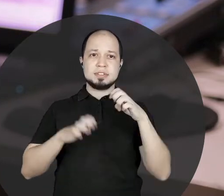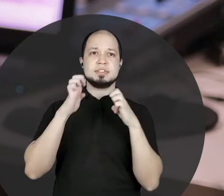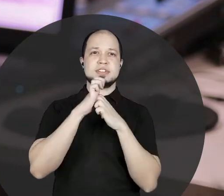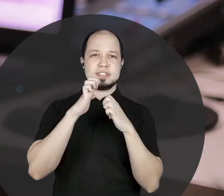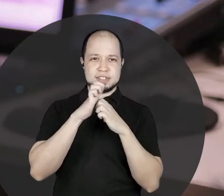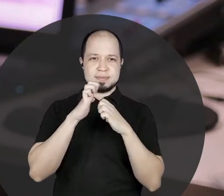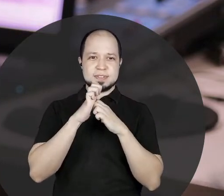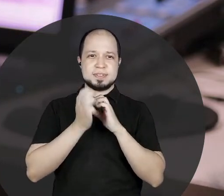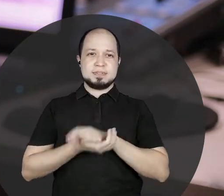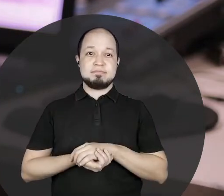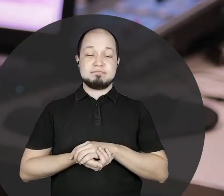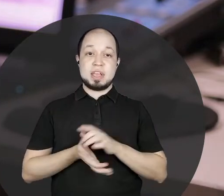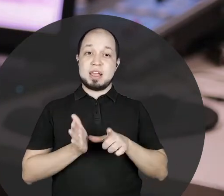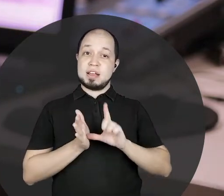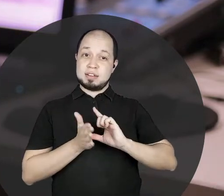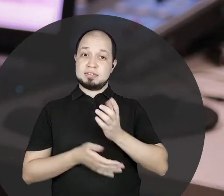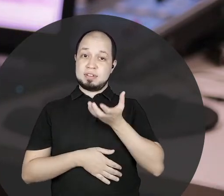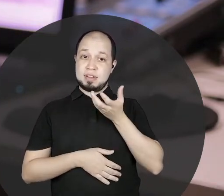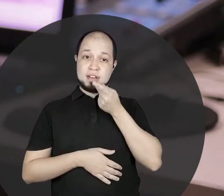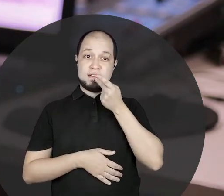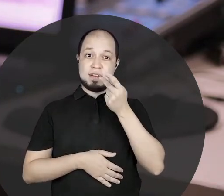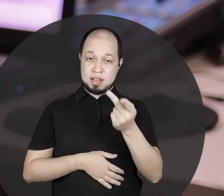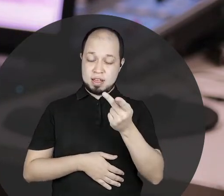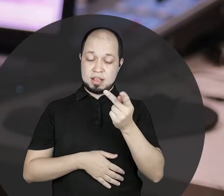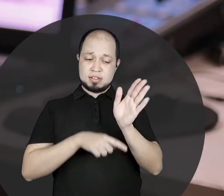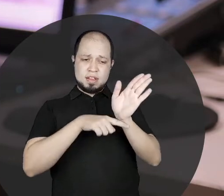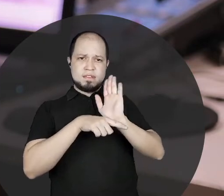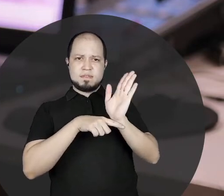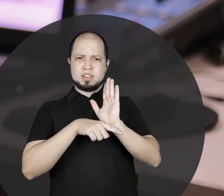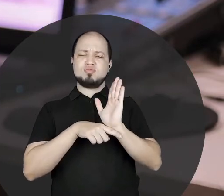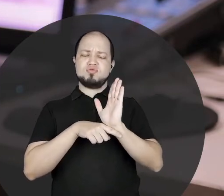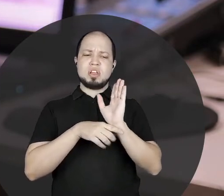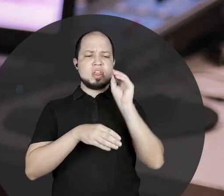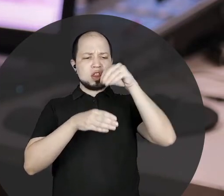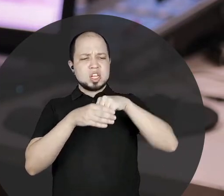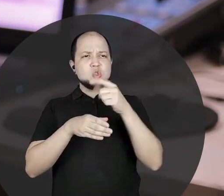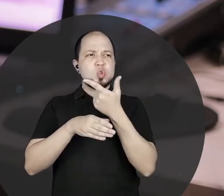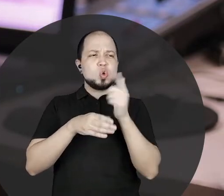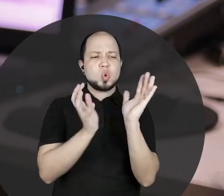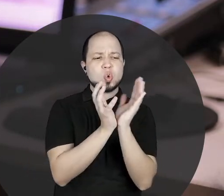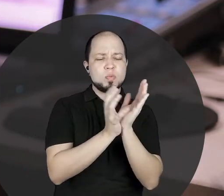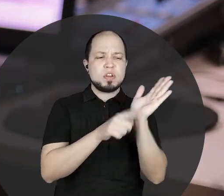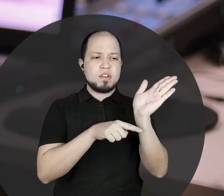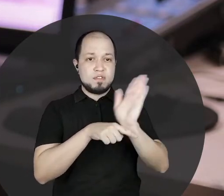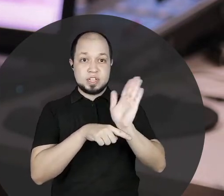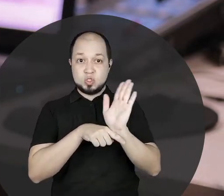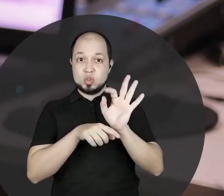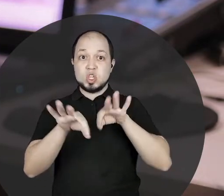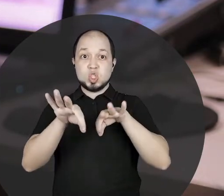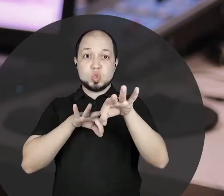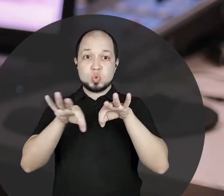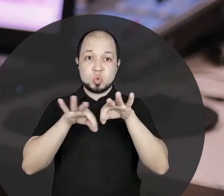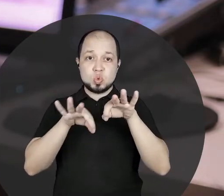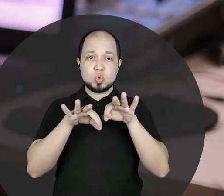Cultural Bom Jardim. Antes de mais nada, eu queria dizer que esse vídeo faz parte de uma série de outros vídeos que se chama Estúdio em Pauta, onde você